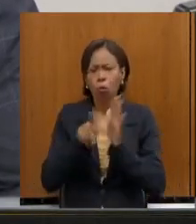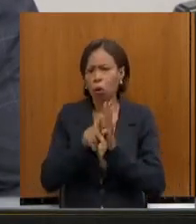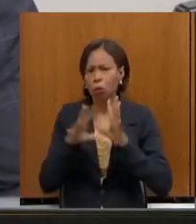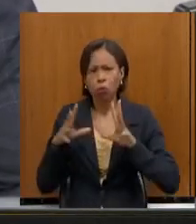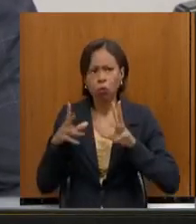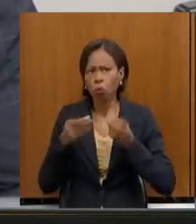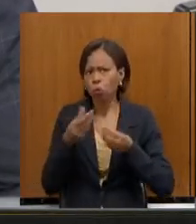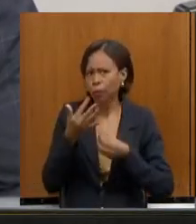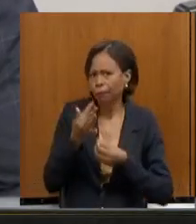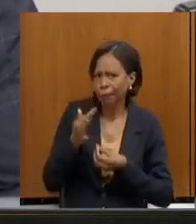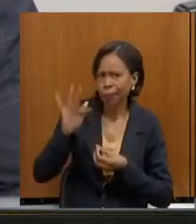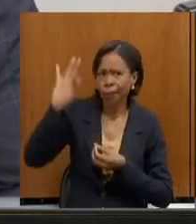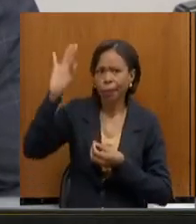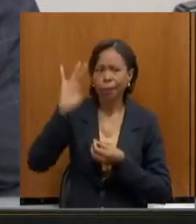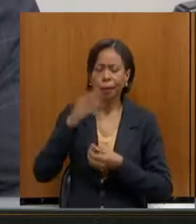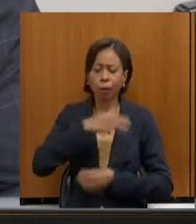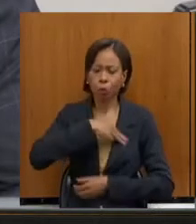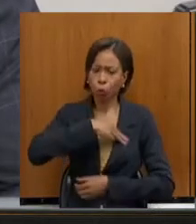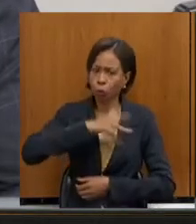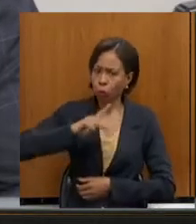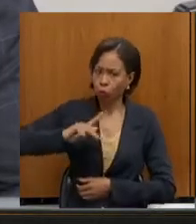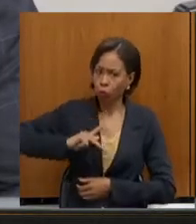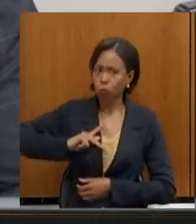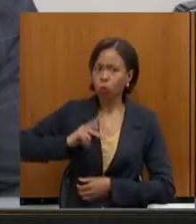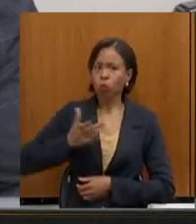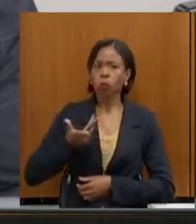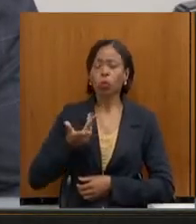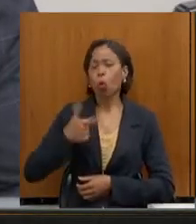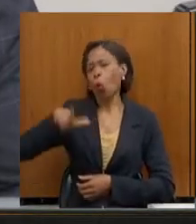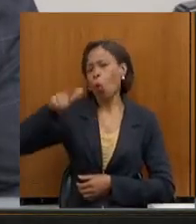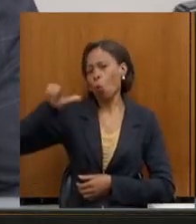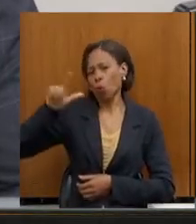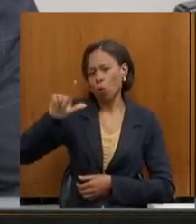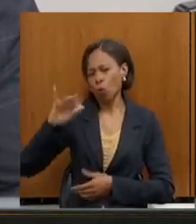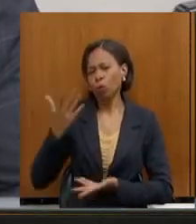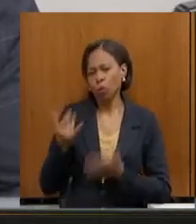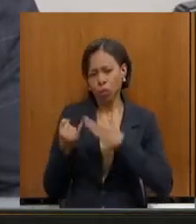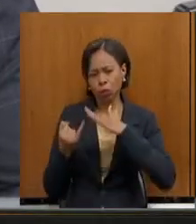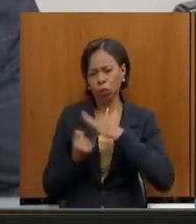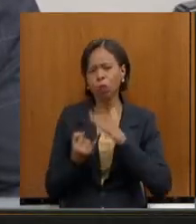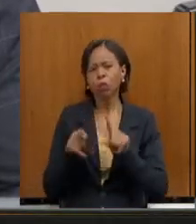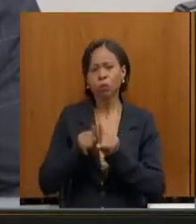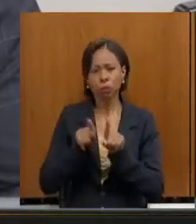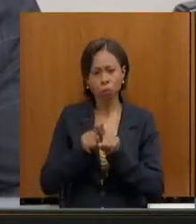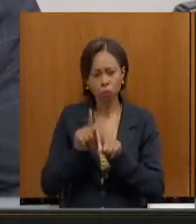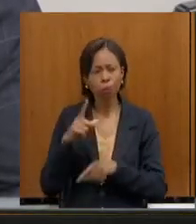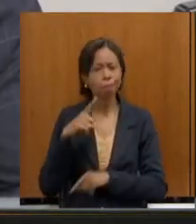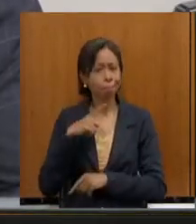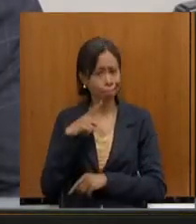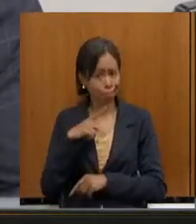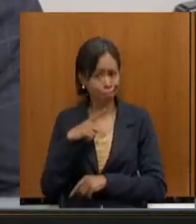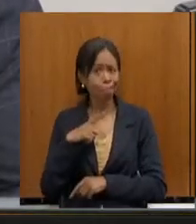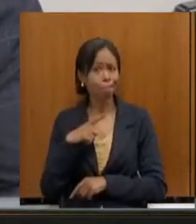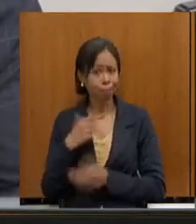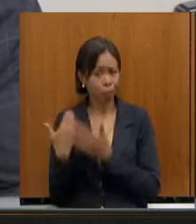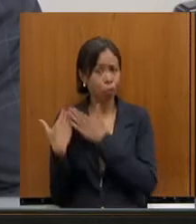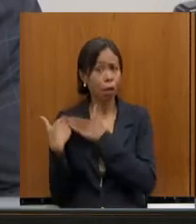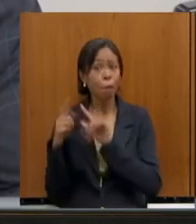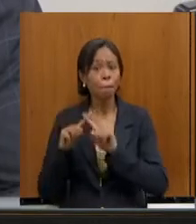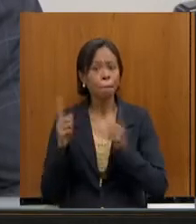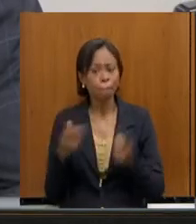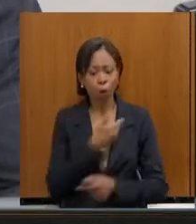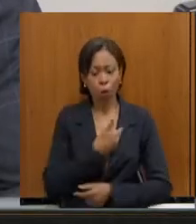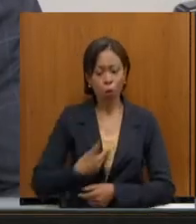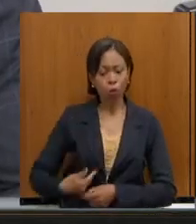federais do Ministério Público de outros ovos mas nós temos também que o nosso